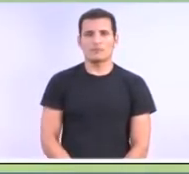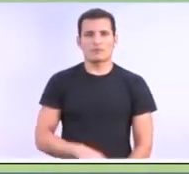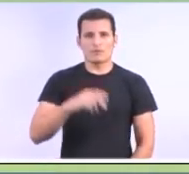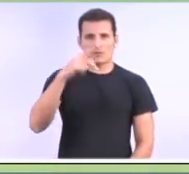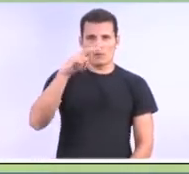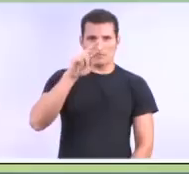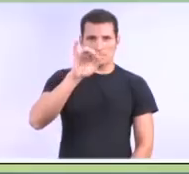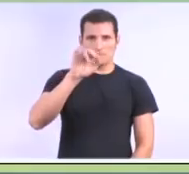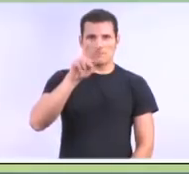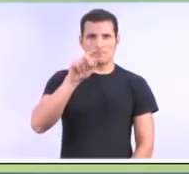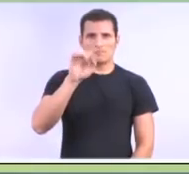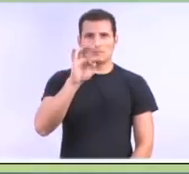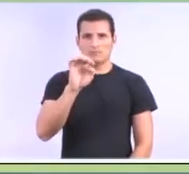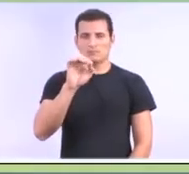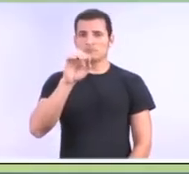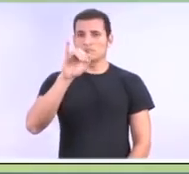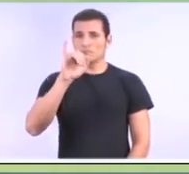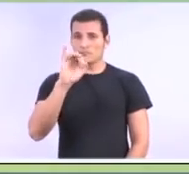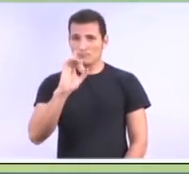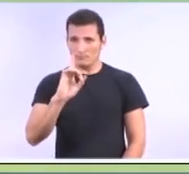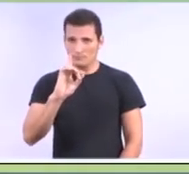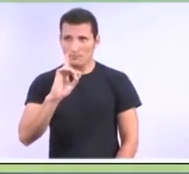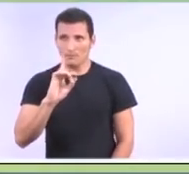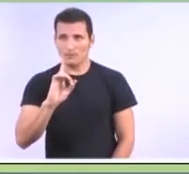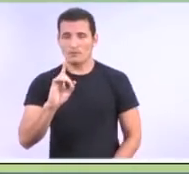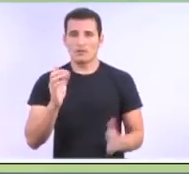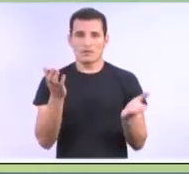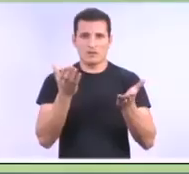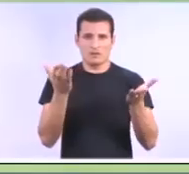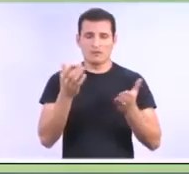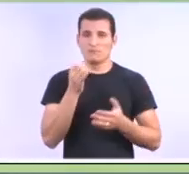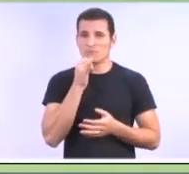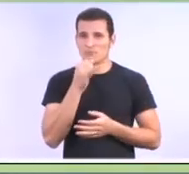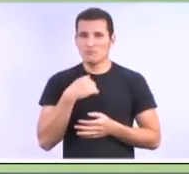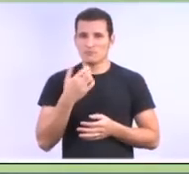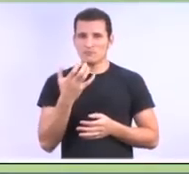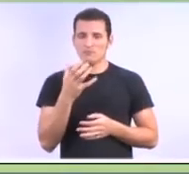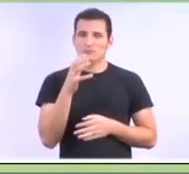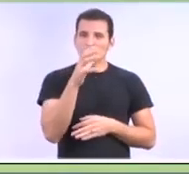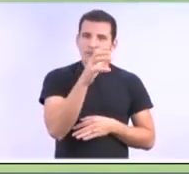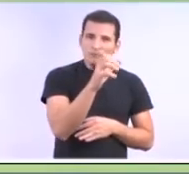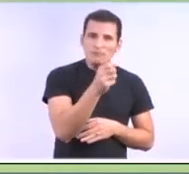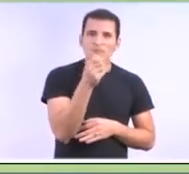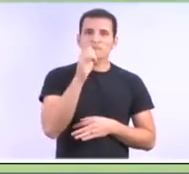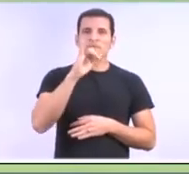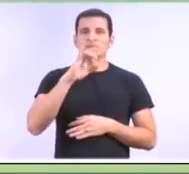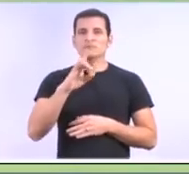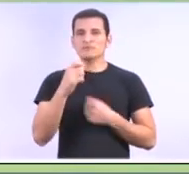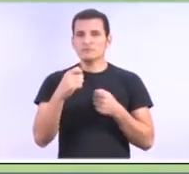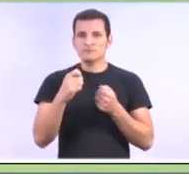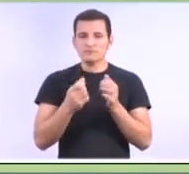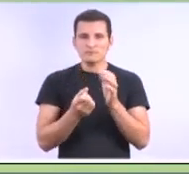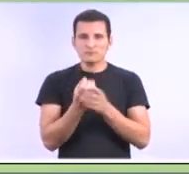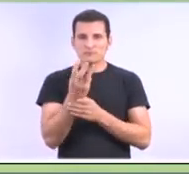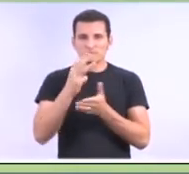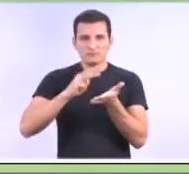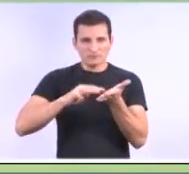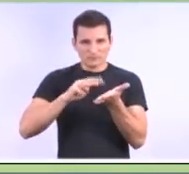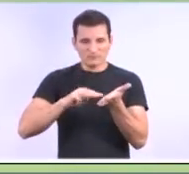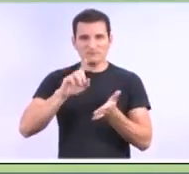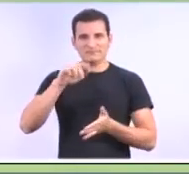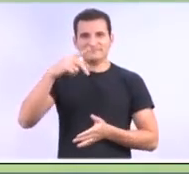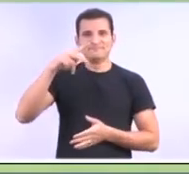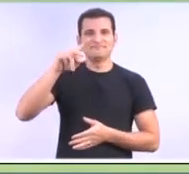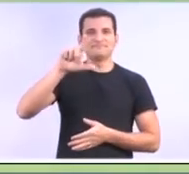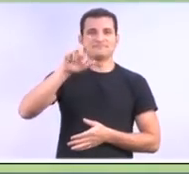privado. Agora, se eu quiser buscar o ID, eu vou criar um método, que ele é público, que